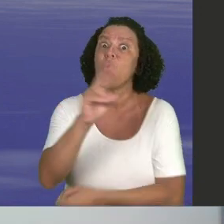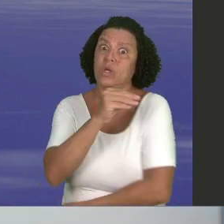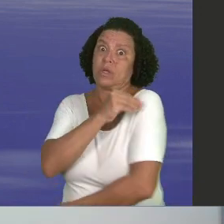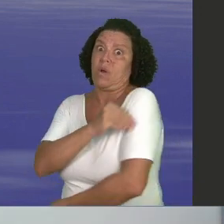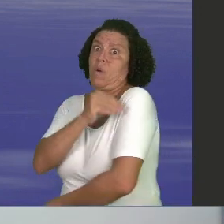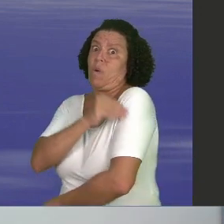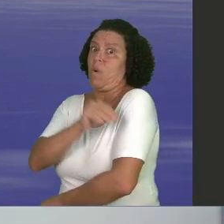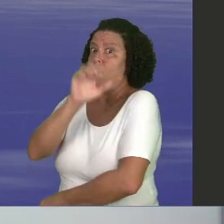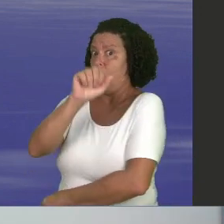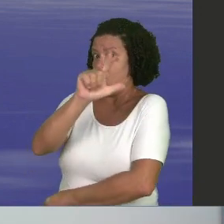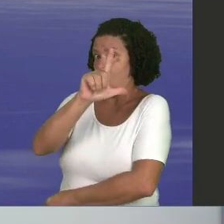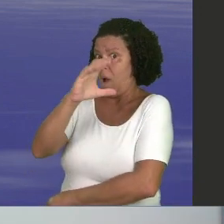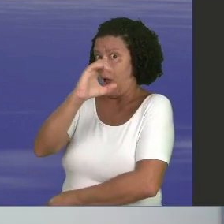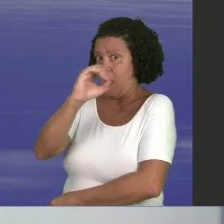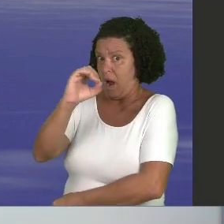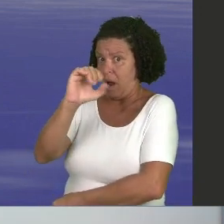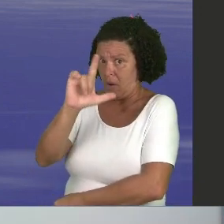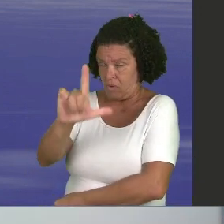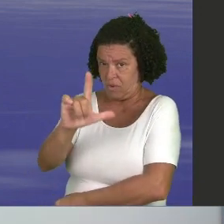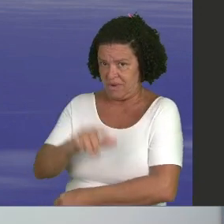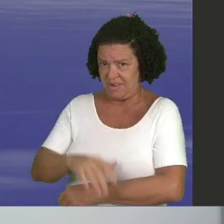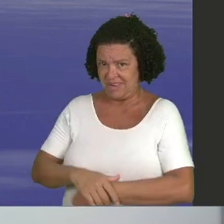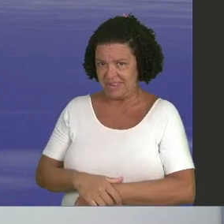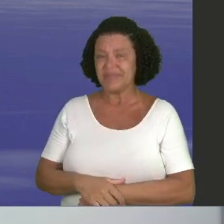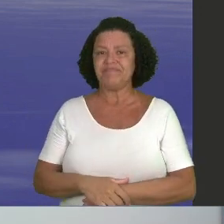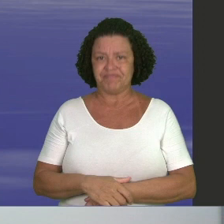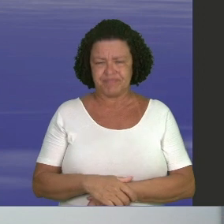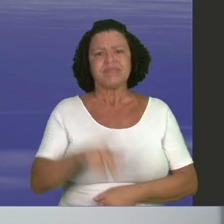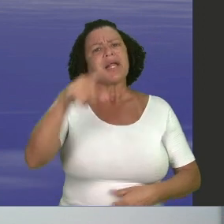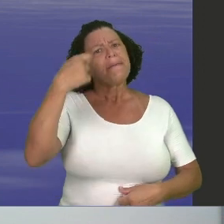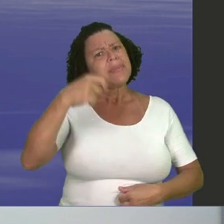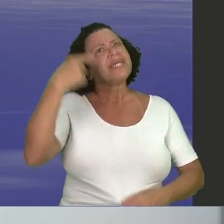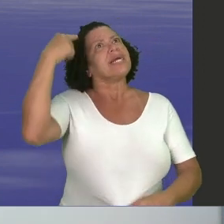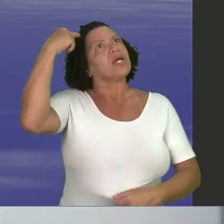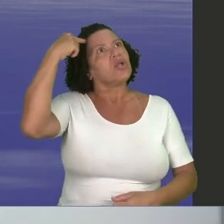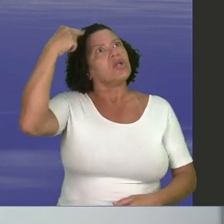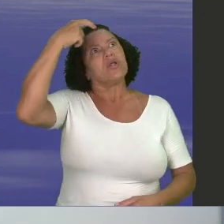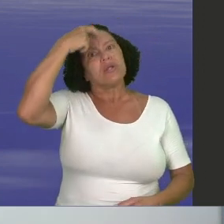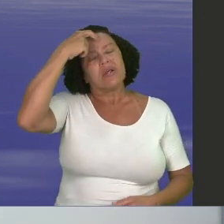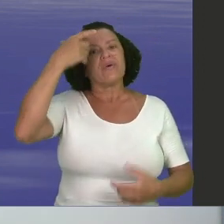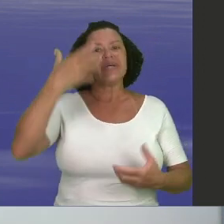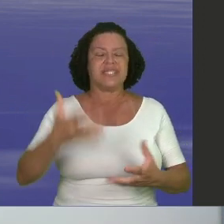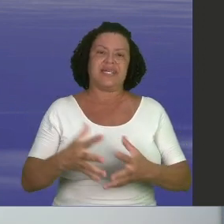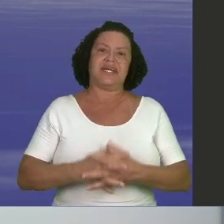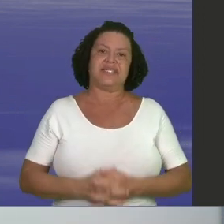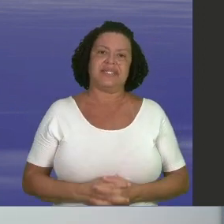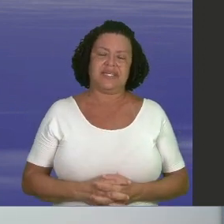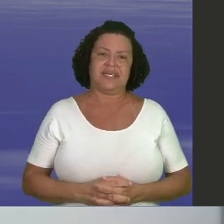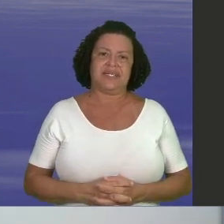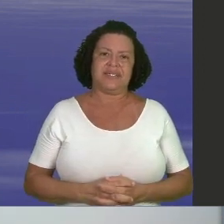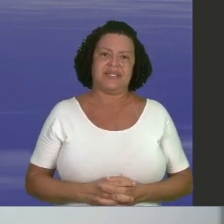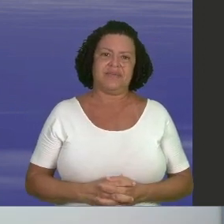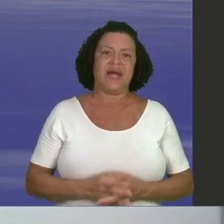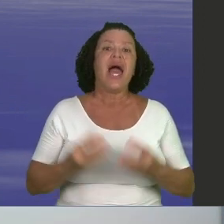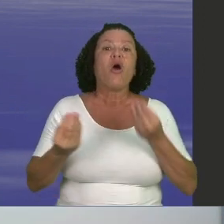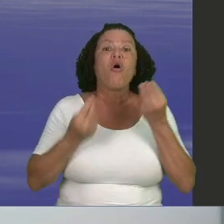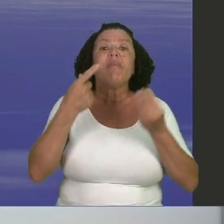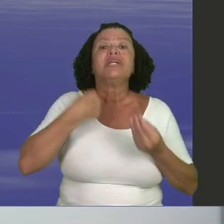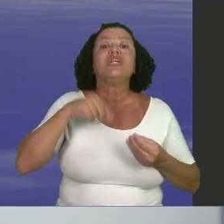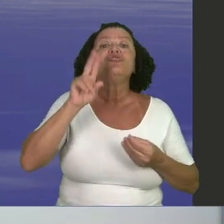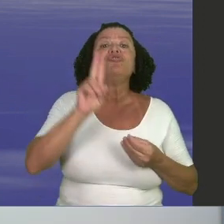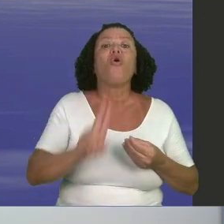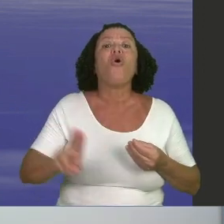errado que o álcool faz. Então precisamos ter isso na nossa consciência, que tudo é como usamos, é